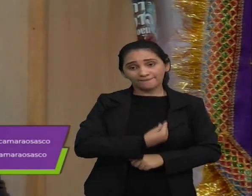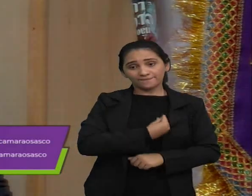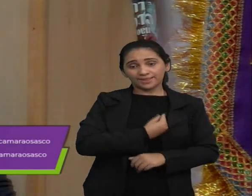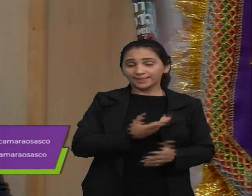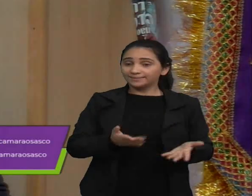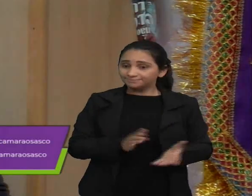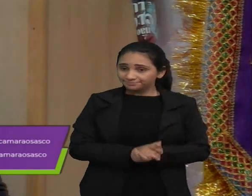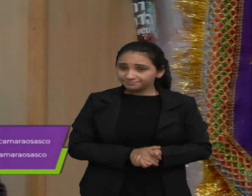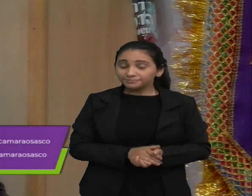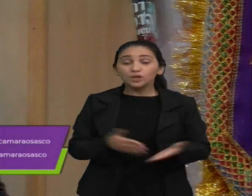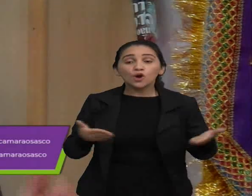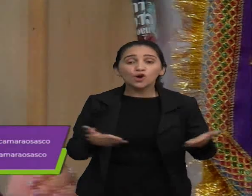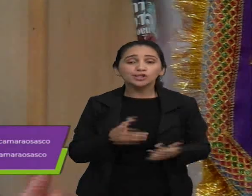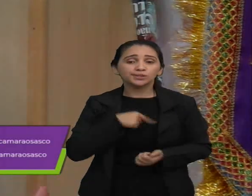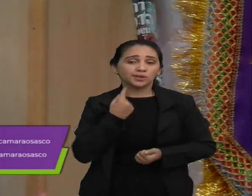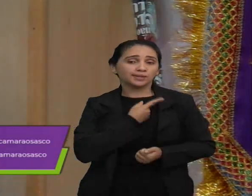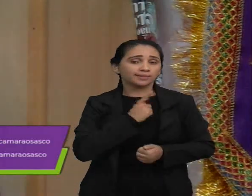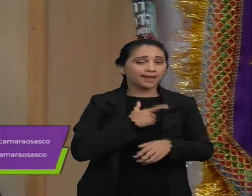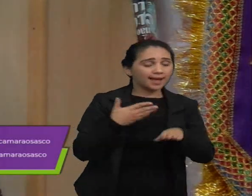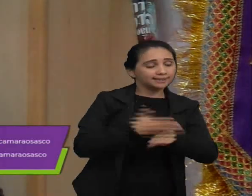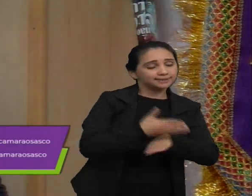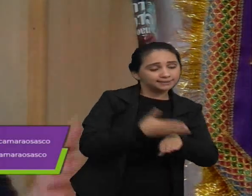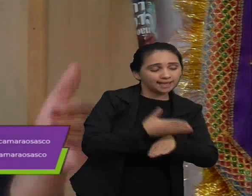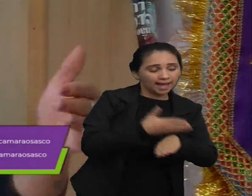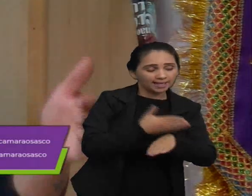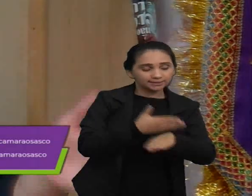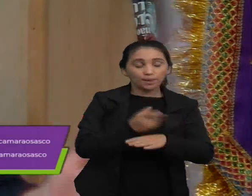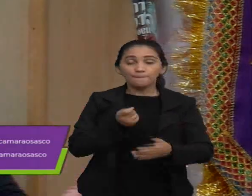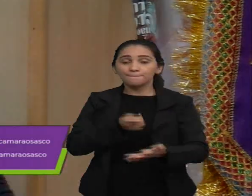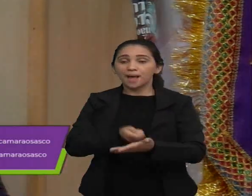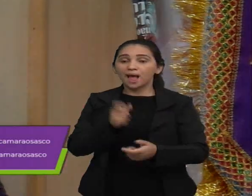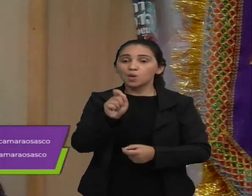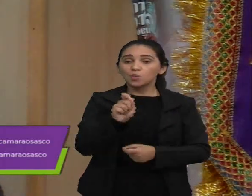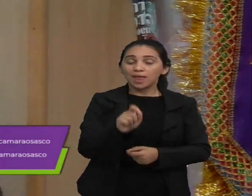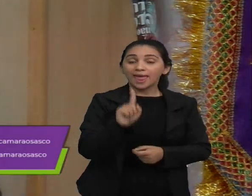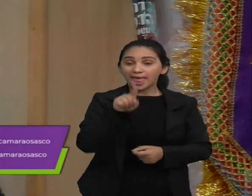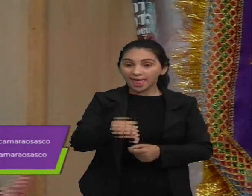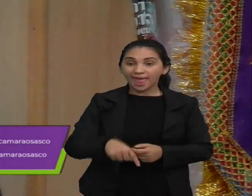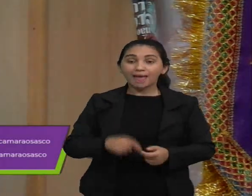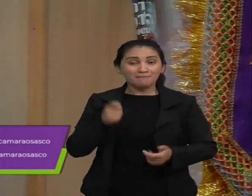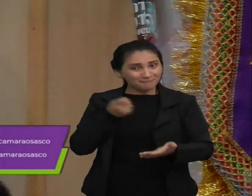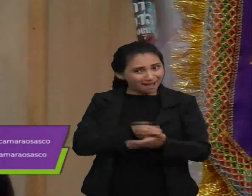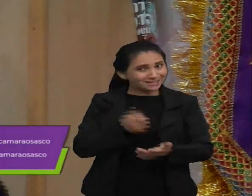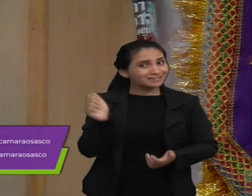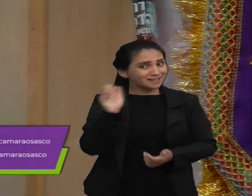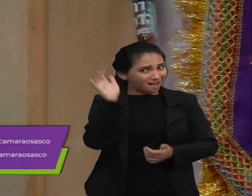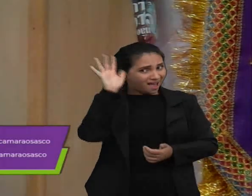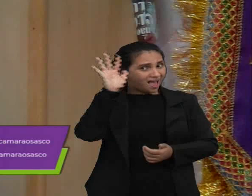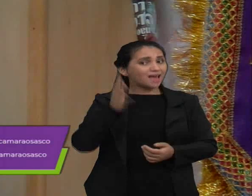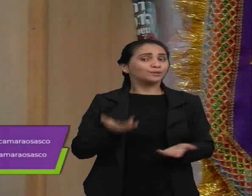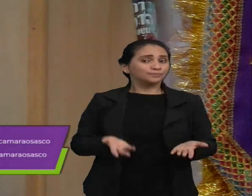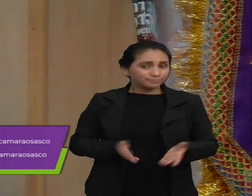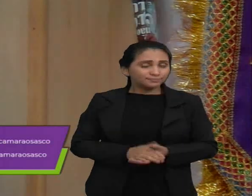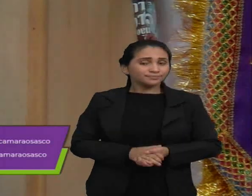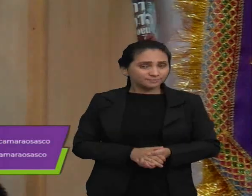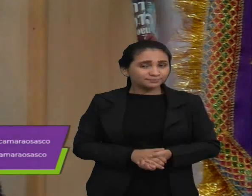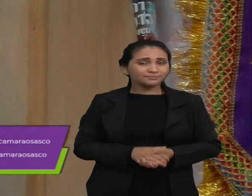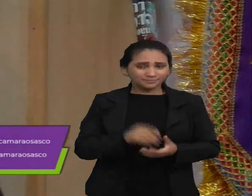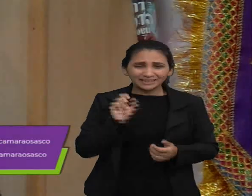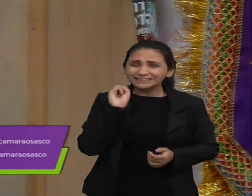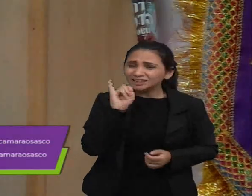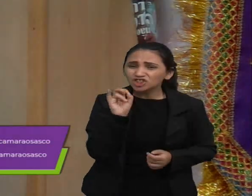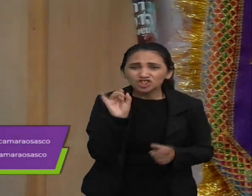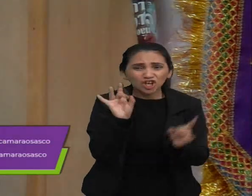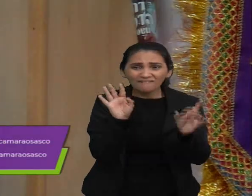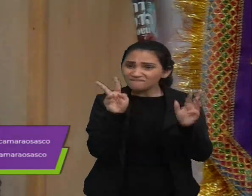a gente hoje tem acesso paga por esse acesso paga caro já por esse acesso e isso só